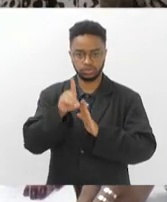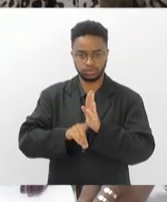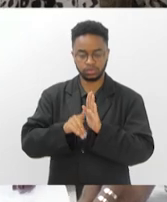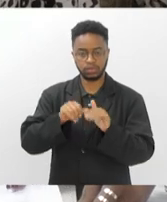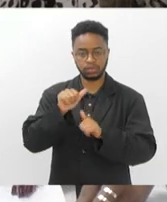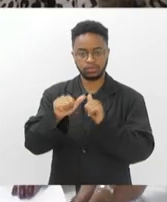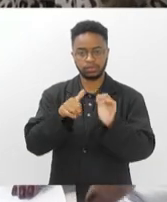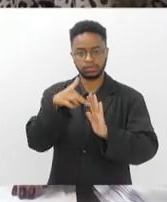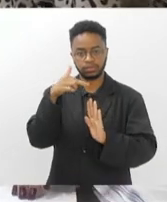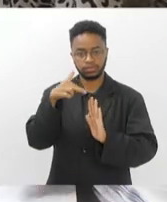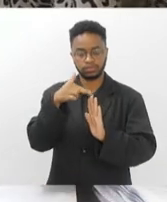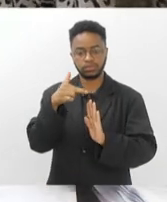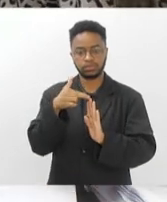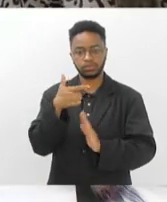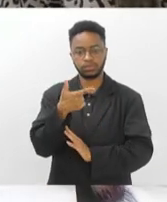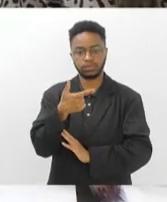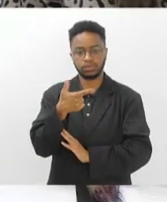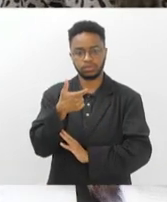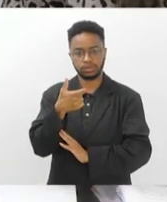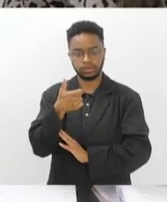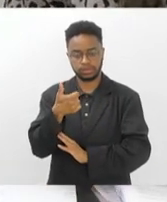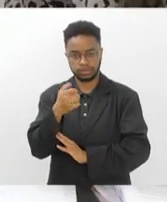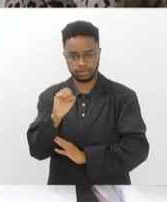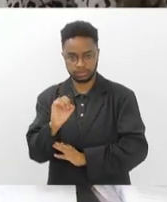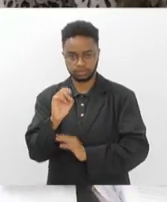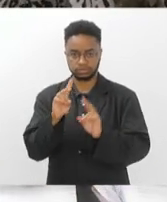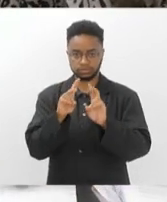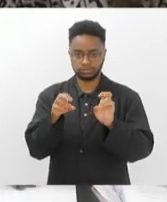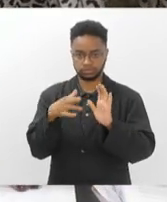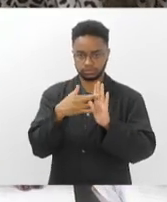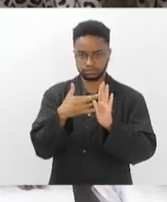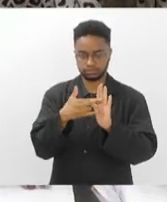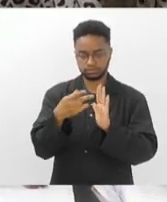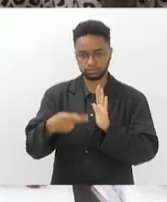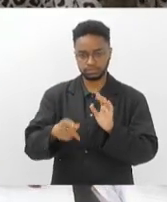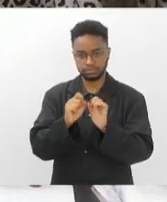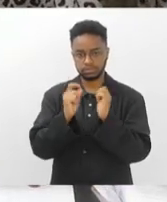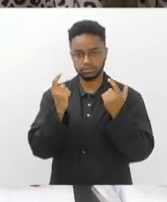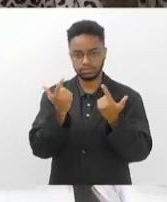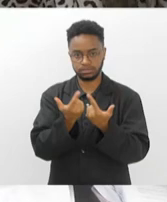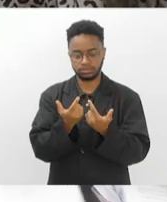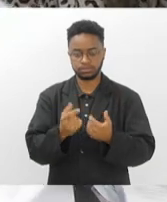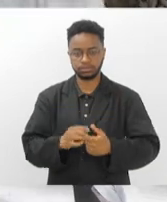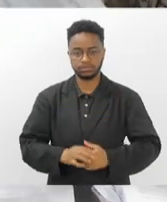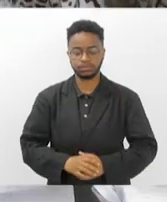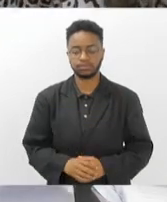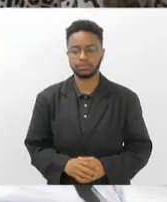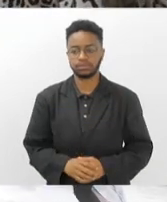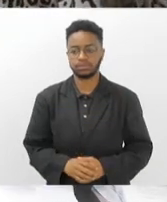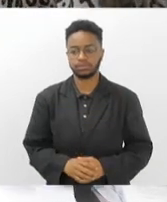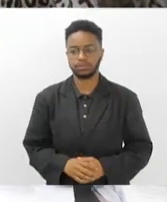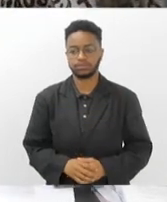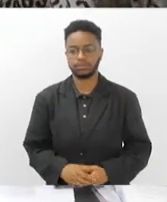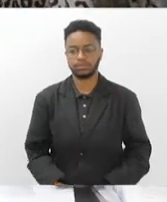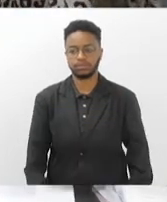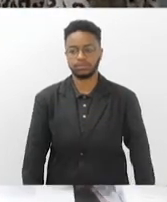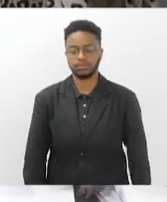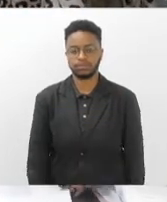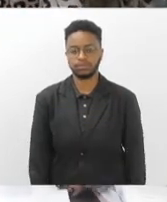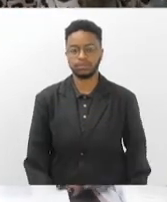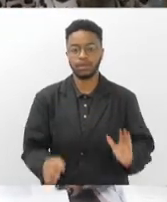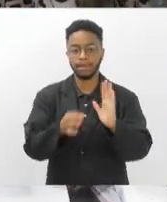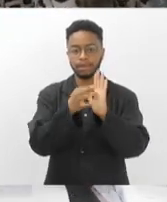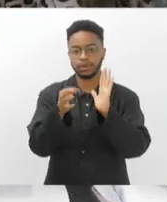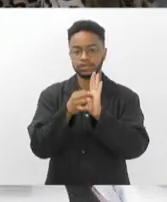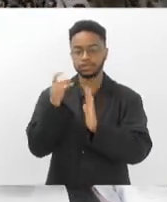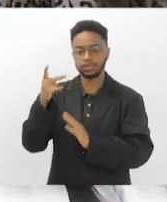número 810 de 97, que dispõe sobre o regimento interno da Assembleia Legislativa do Estado do Rio de Janeiro. O parecer do deputado